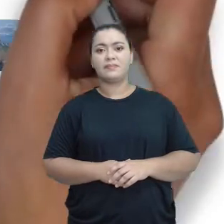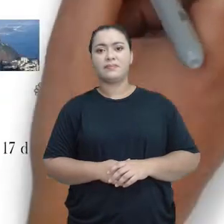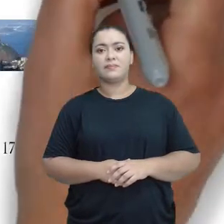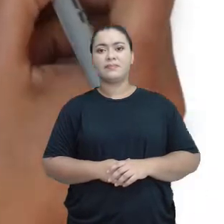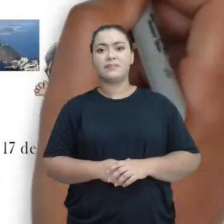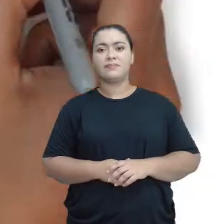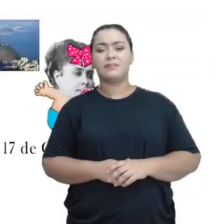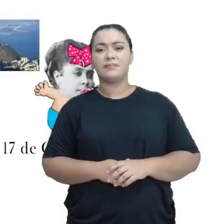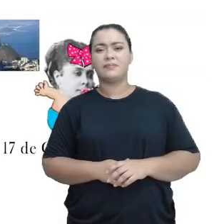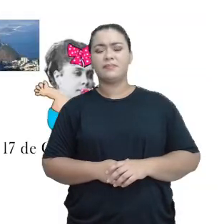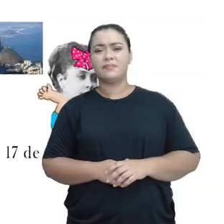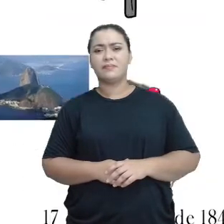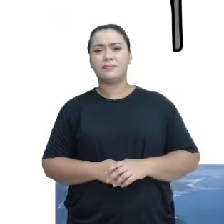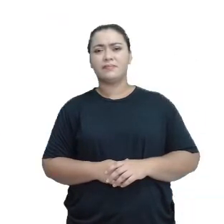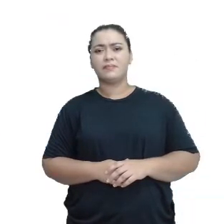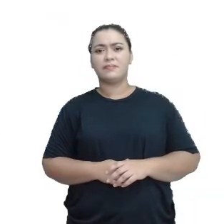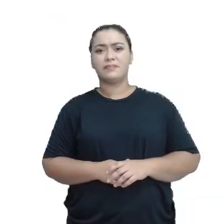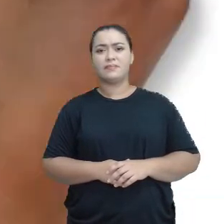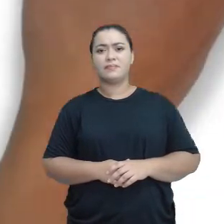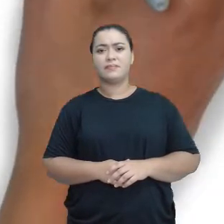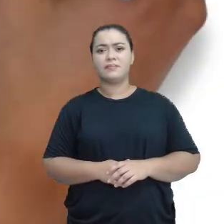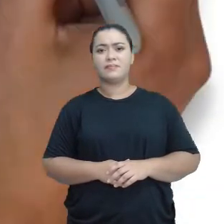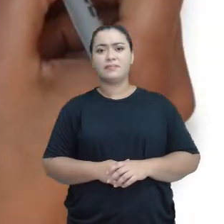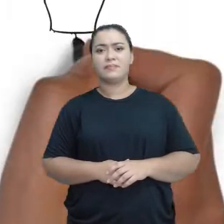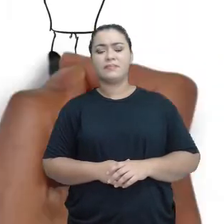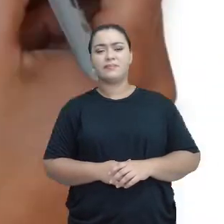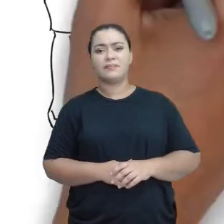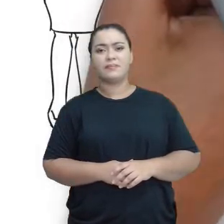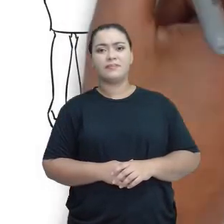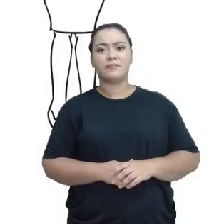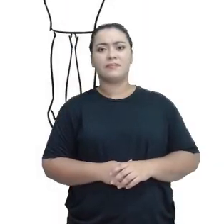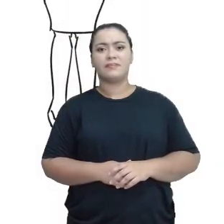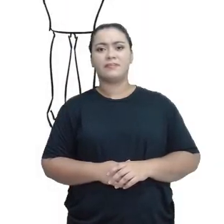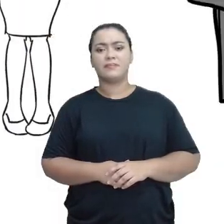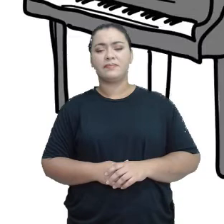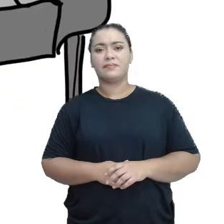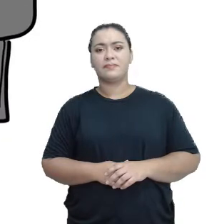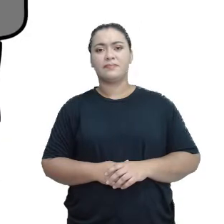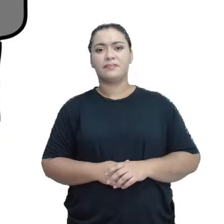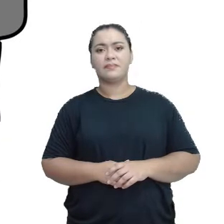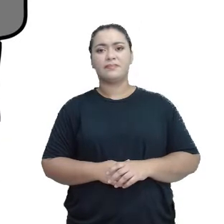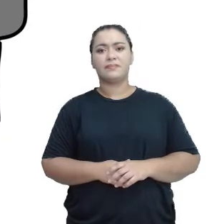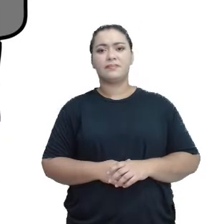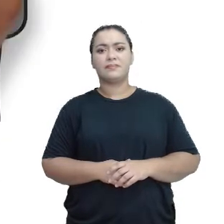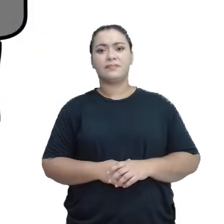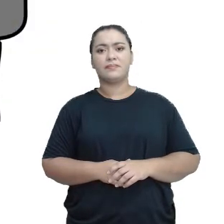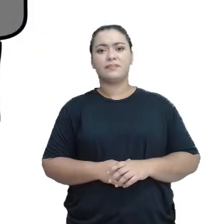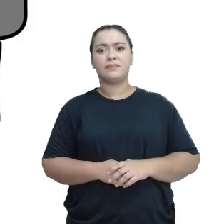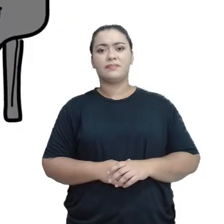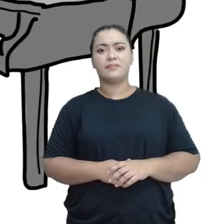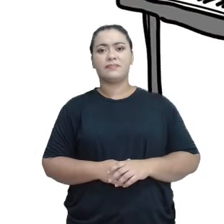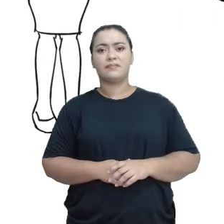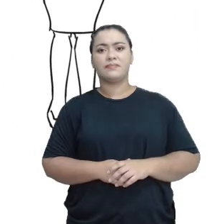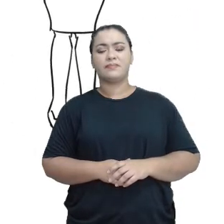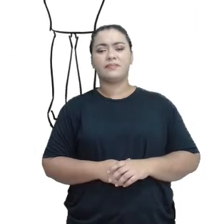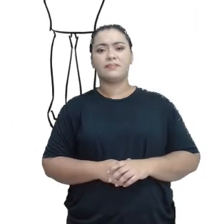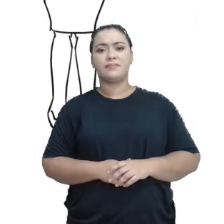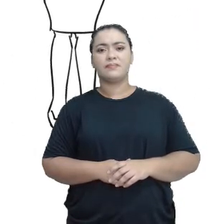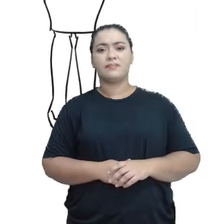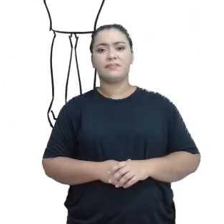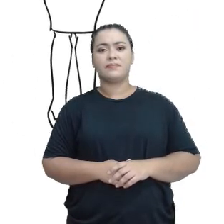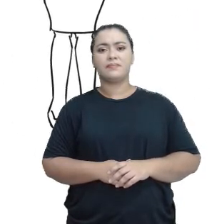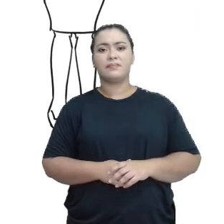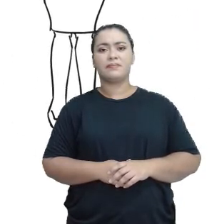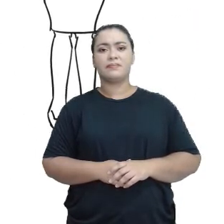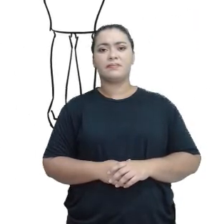Foi compositora, pianista e maestrina brasileira. Foi a primeira chorona, ou seja, a primeira pianista de